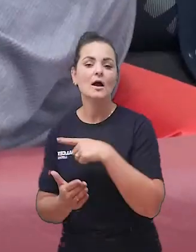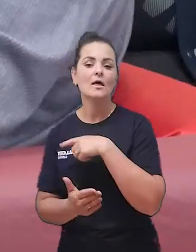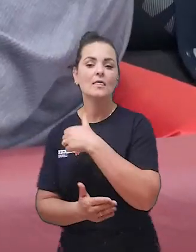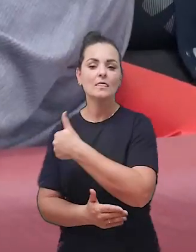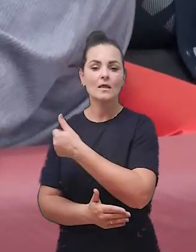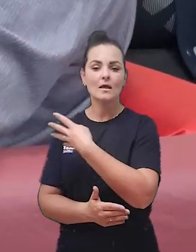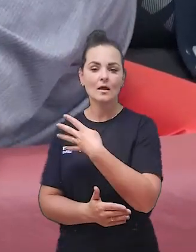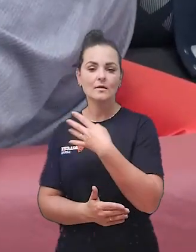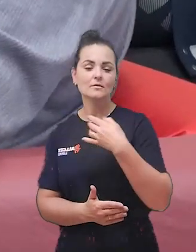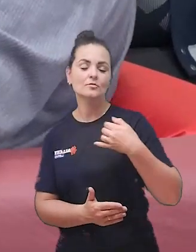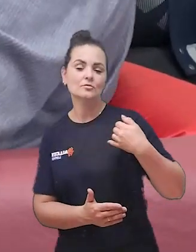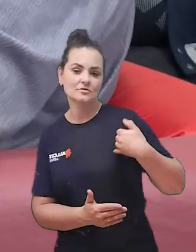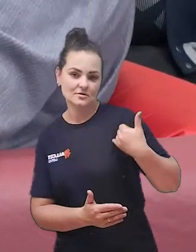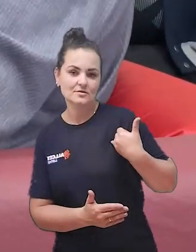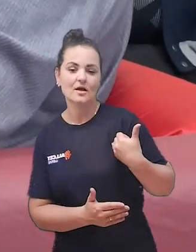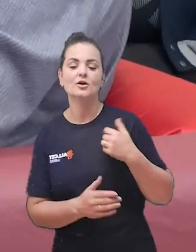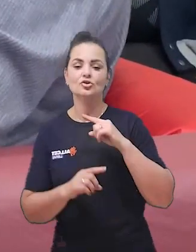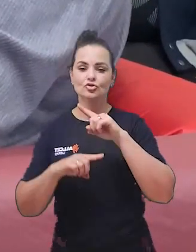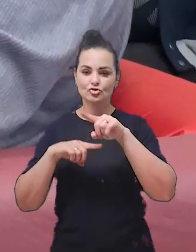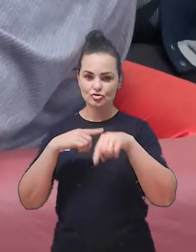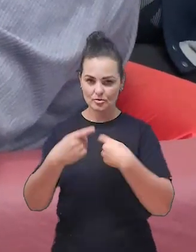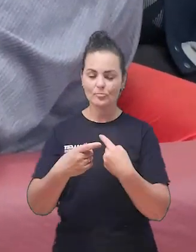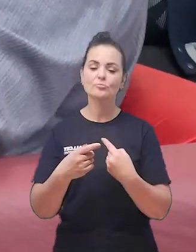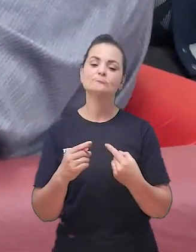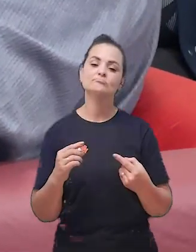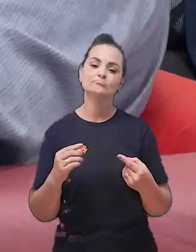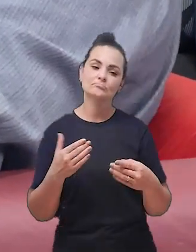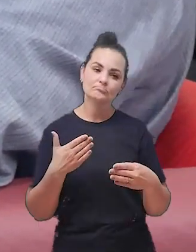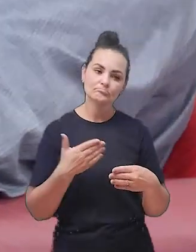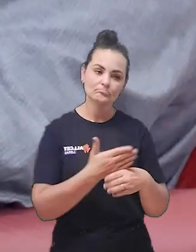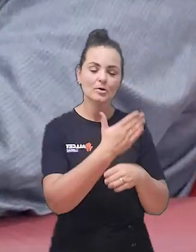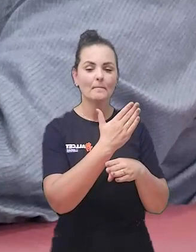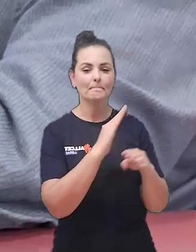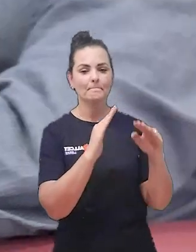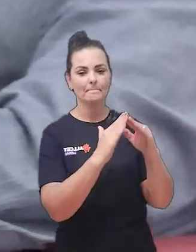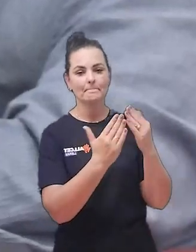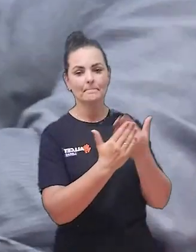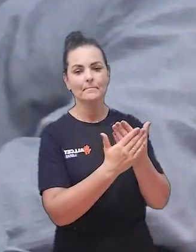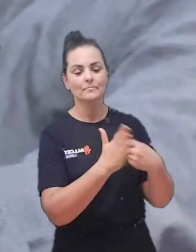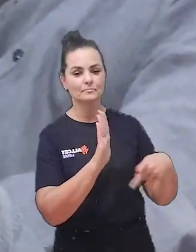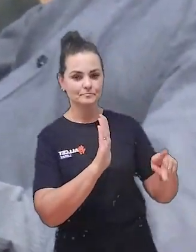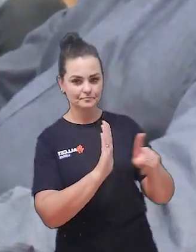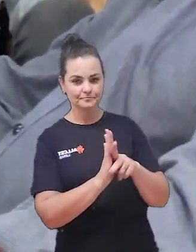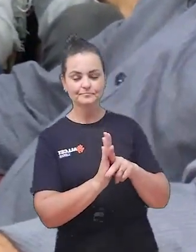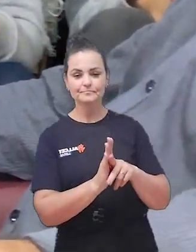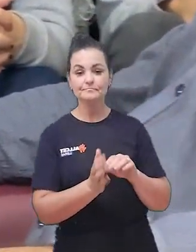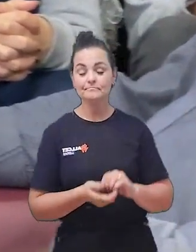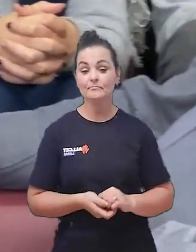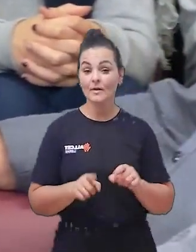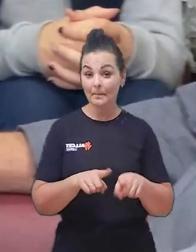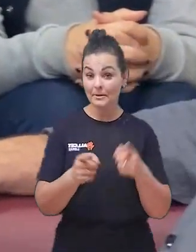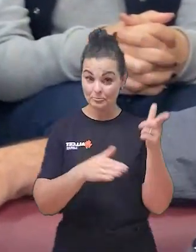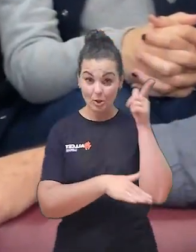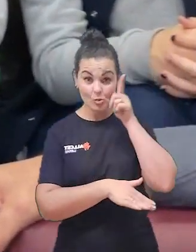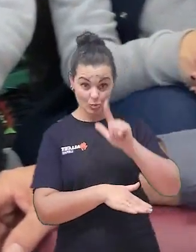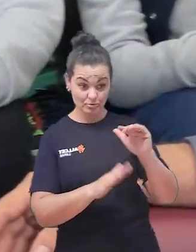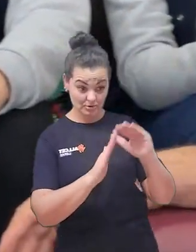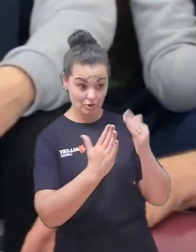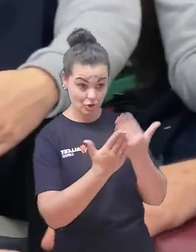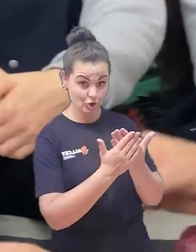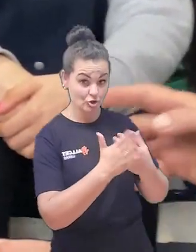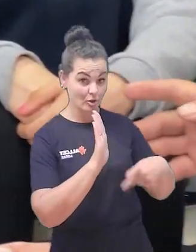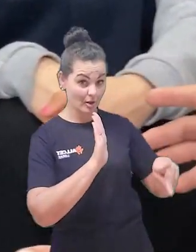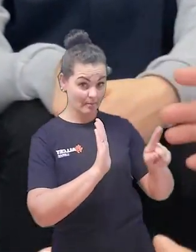para determinada quantidade de alunos, acho que eram 150 alunos de todo o município, o Estado pagava as